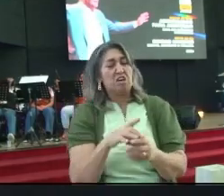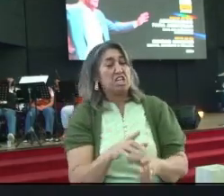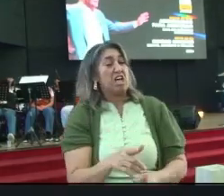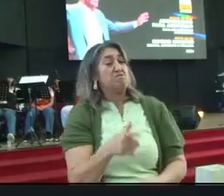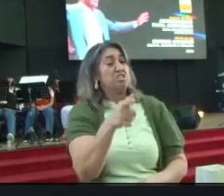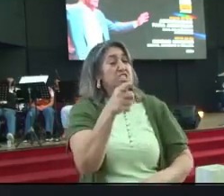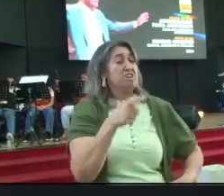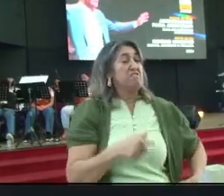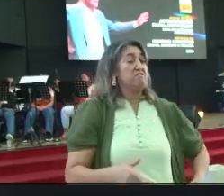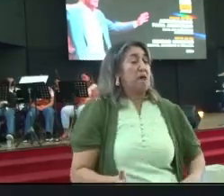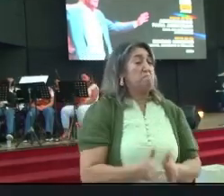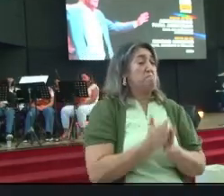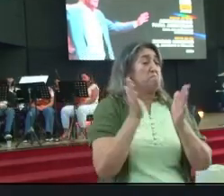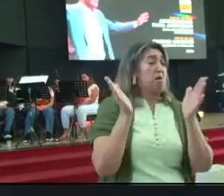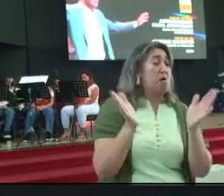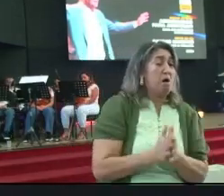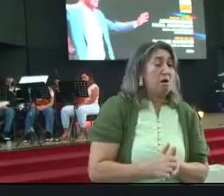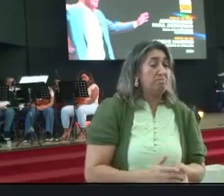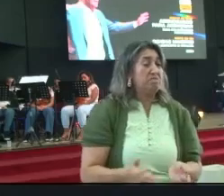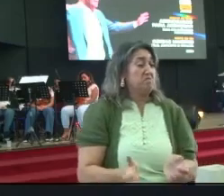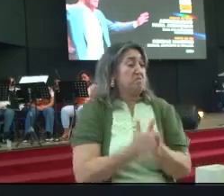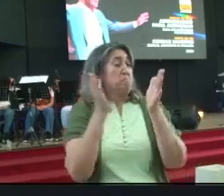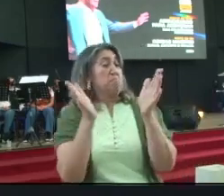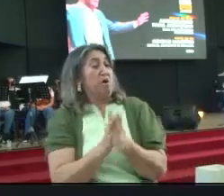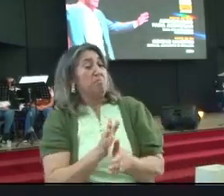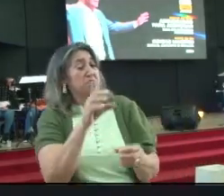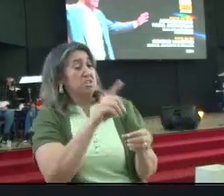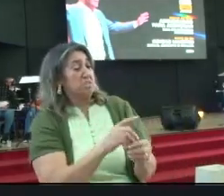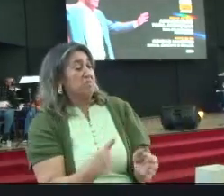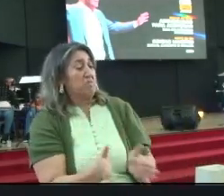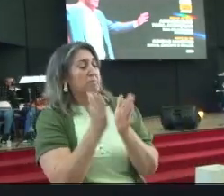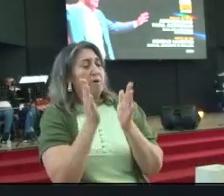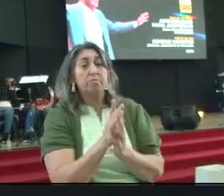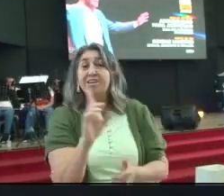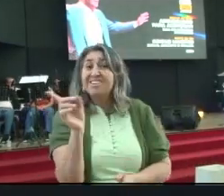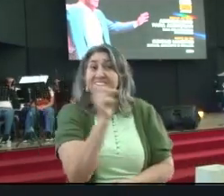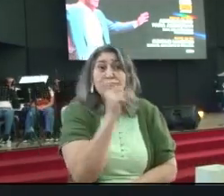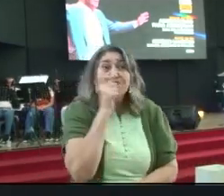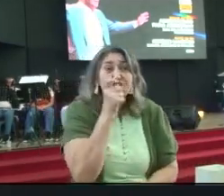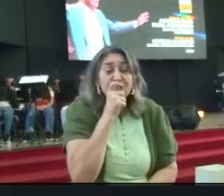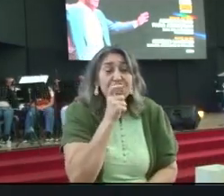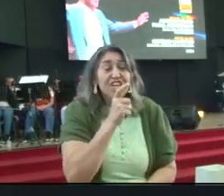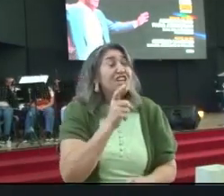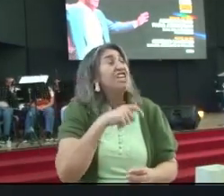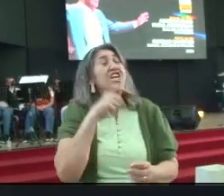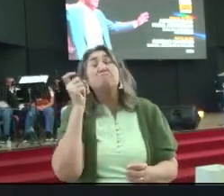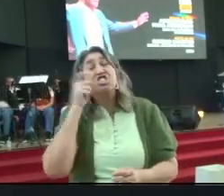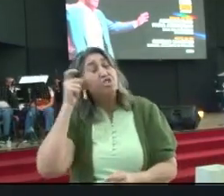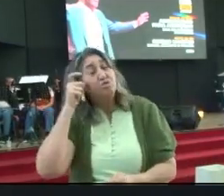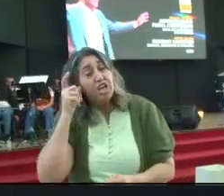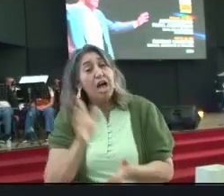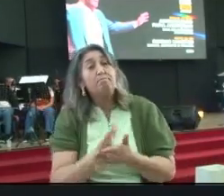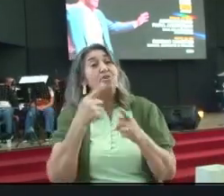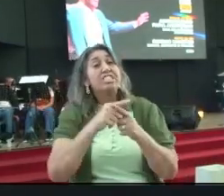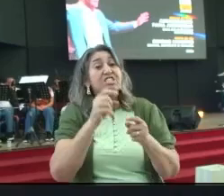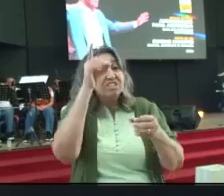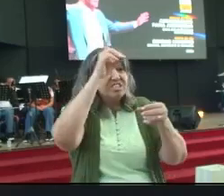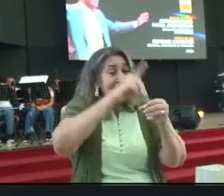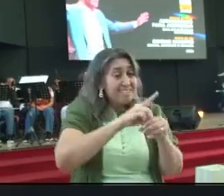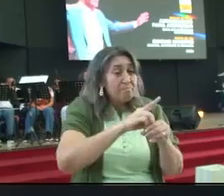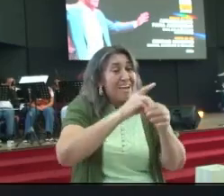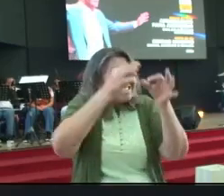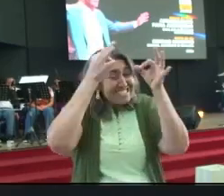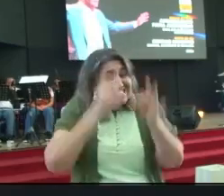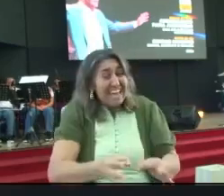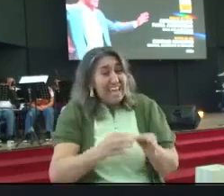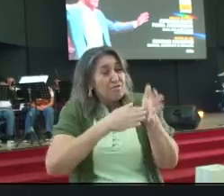for dizimista, você vai ficar mais pobre. Não, você vai ficar mais abençoado, você vai ficar mais